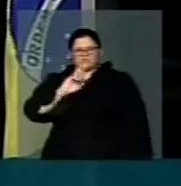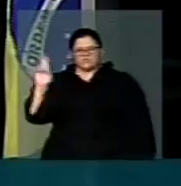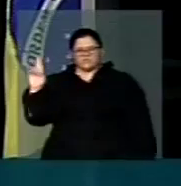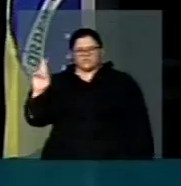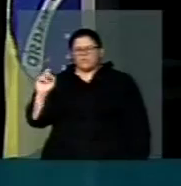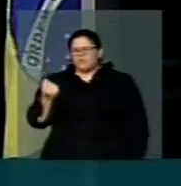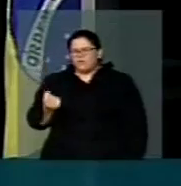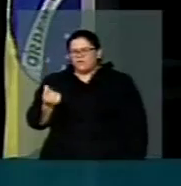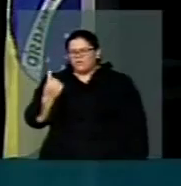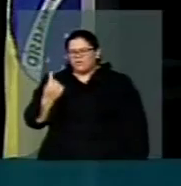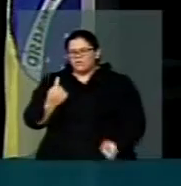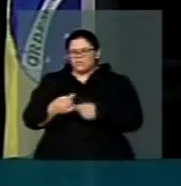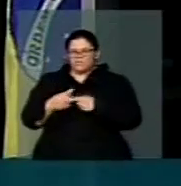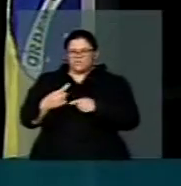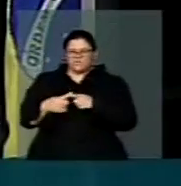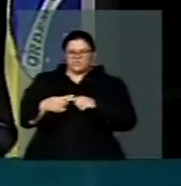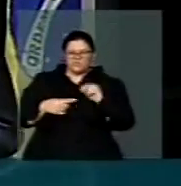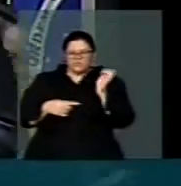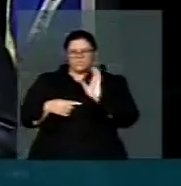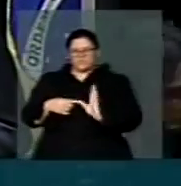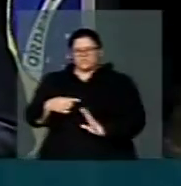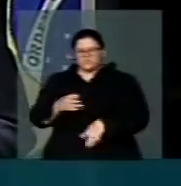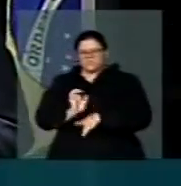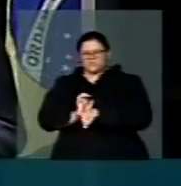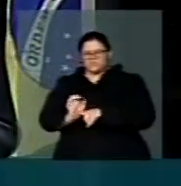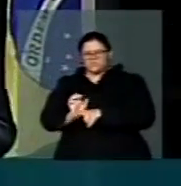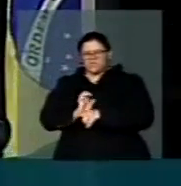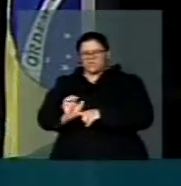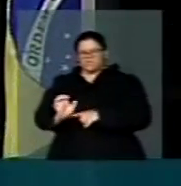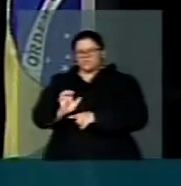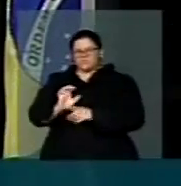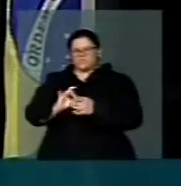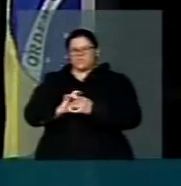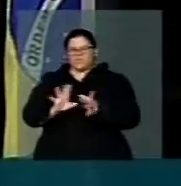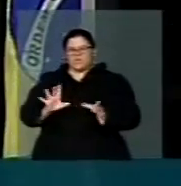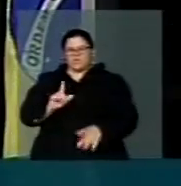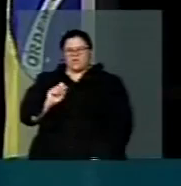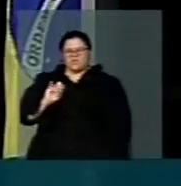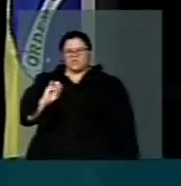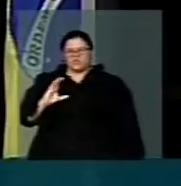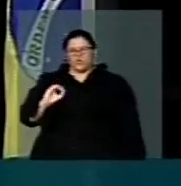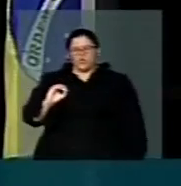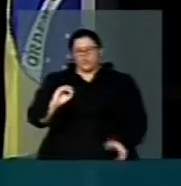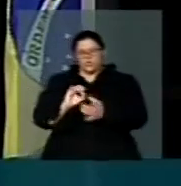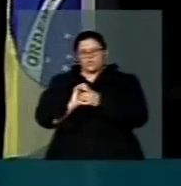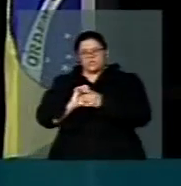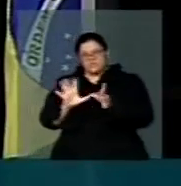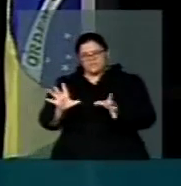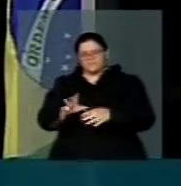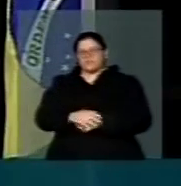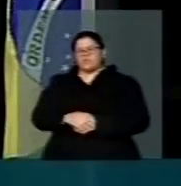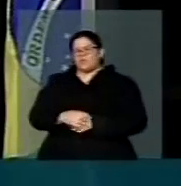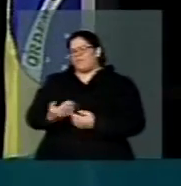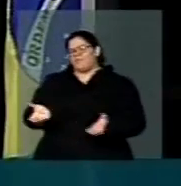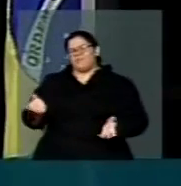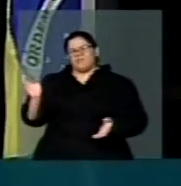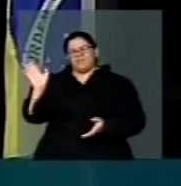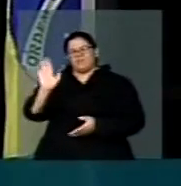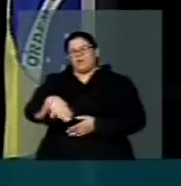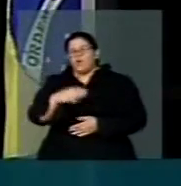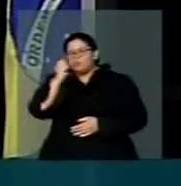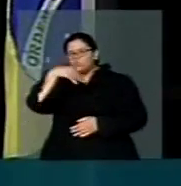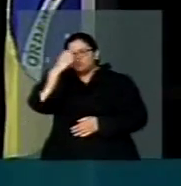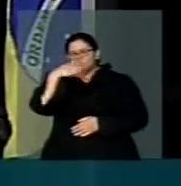Brasil é um Estado laico, é abusar absolutamente da fé